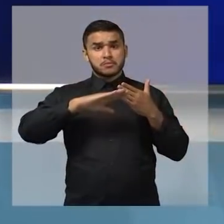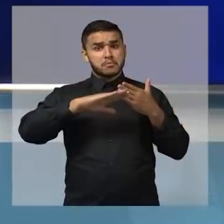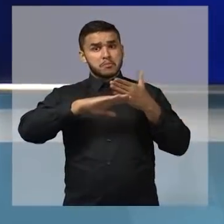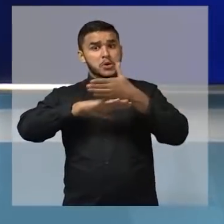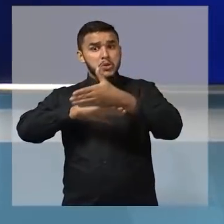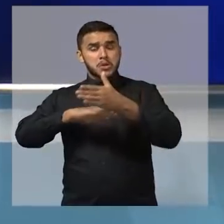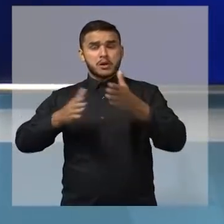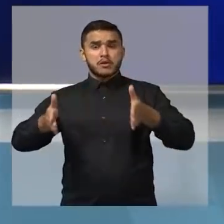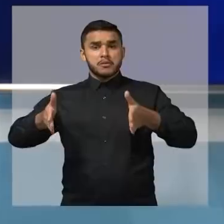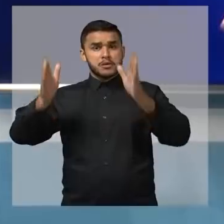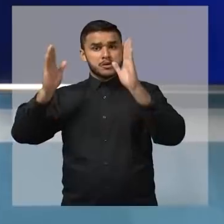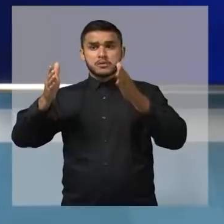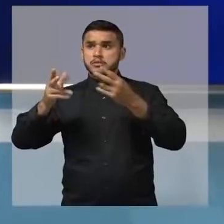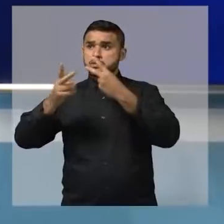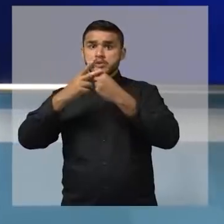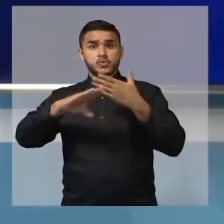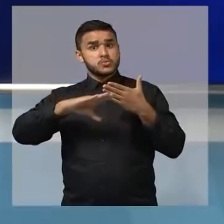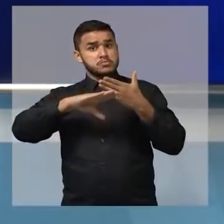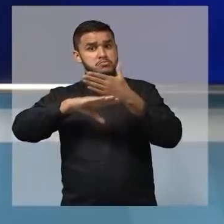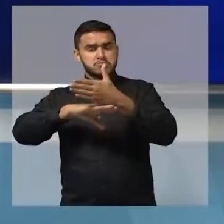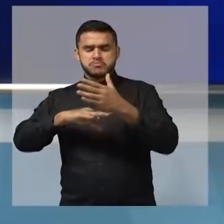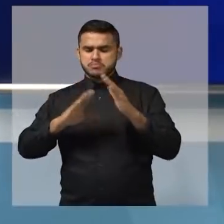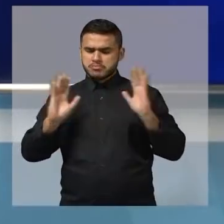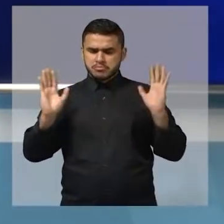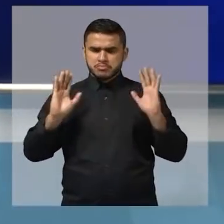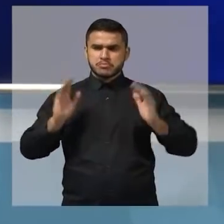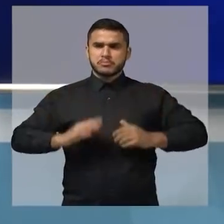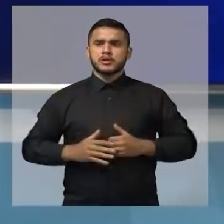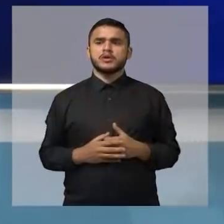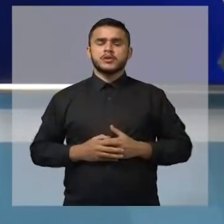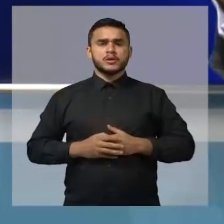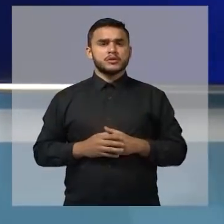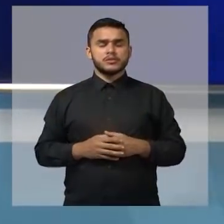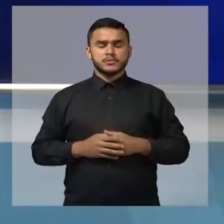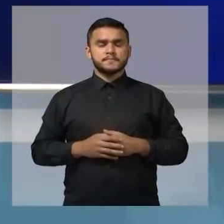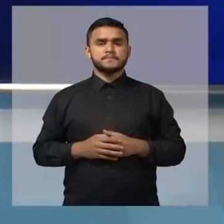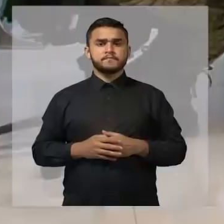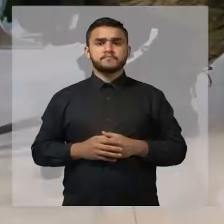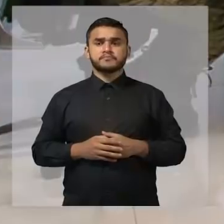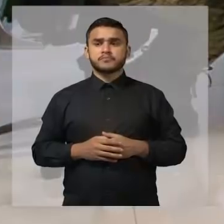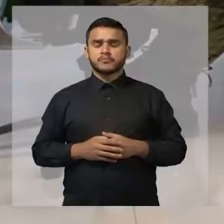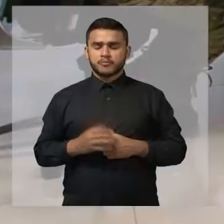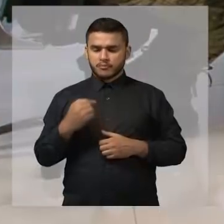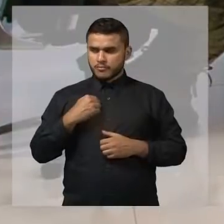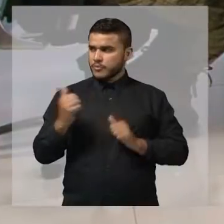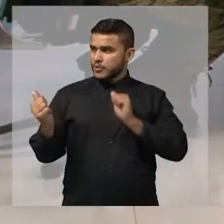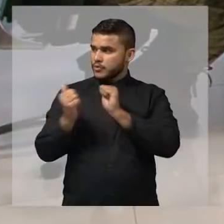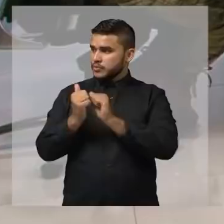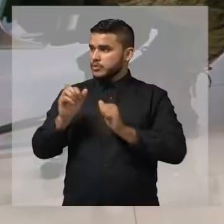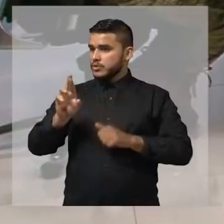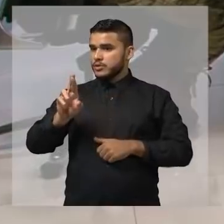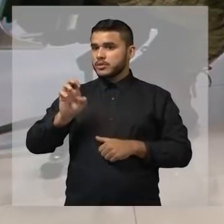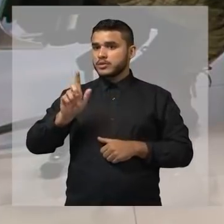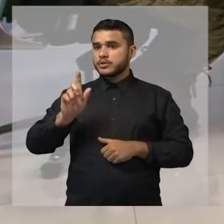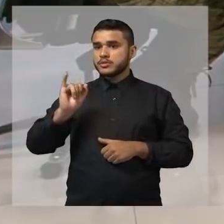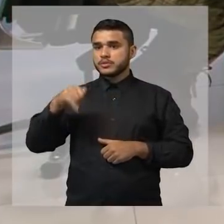Nunca. Delegacias, cadeias, sim. Eu e o Dr. Reginaldo fomos visitar